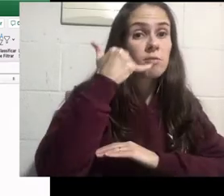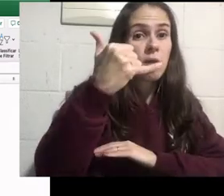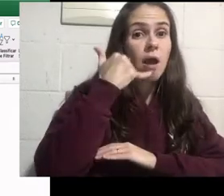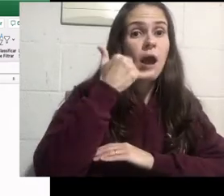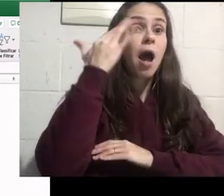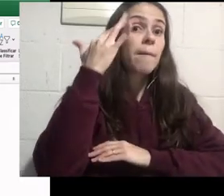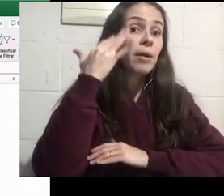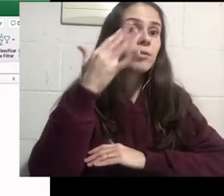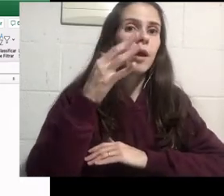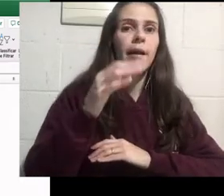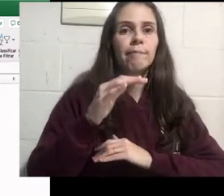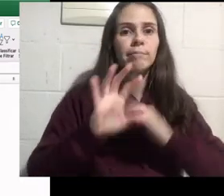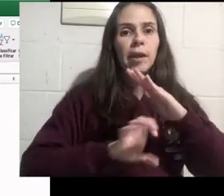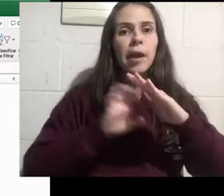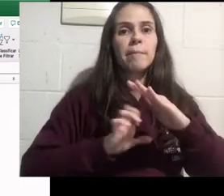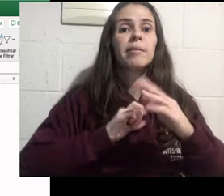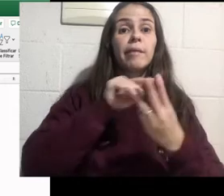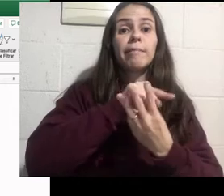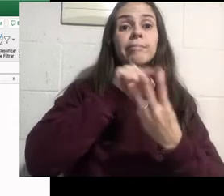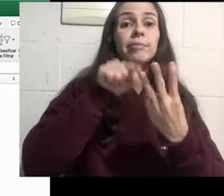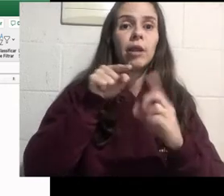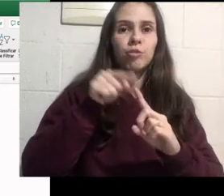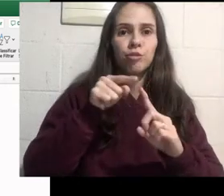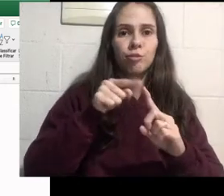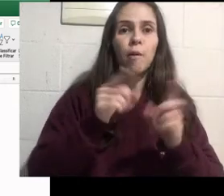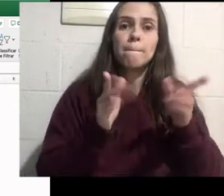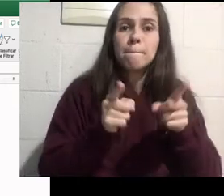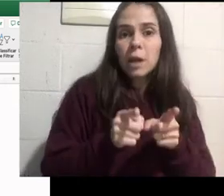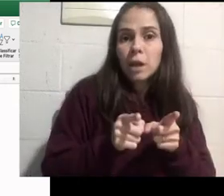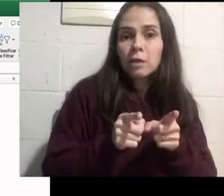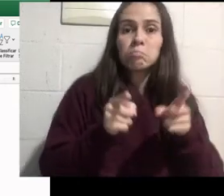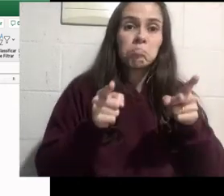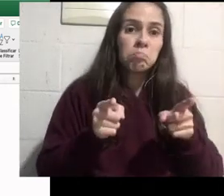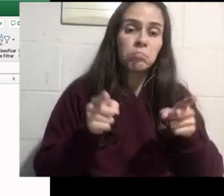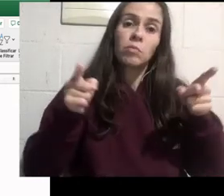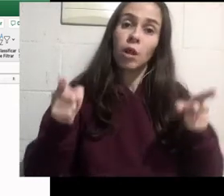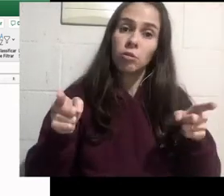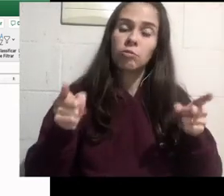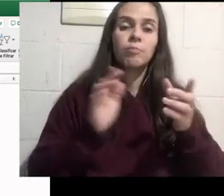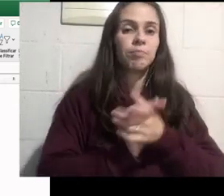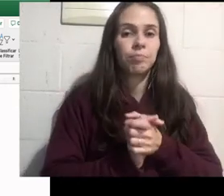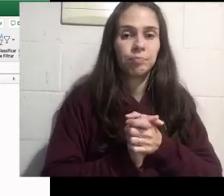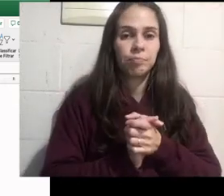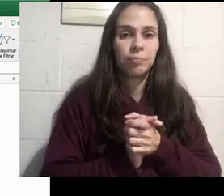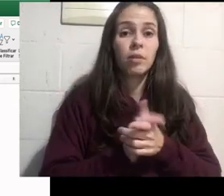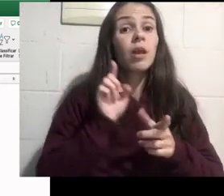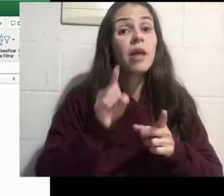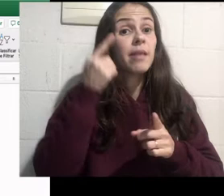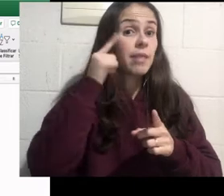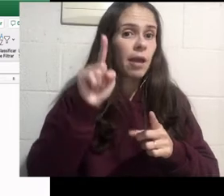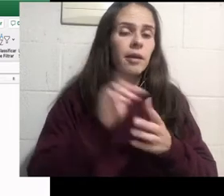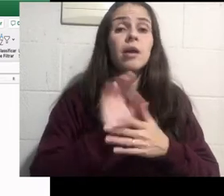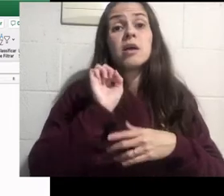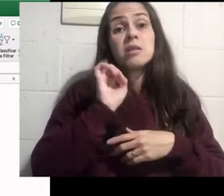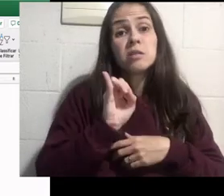imaginar que a mini empresa trabalharia com 3 tipos de porta-celular. Então, porta-celular pequeno, médio e grande, certo? Então, essa que seria a